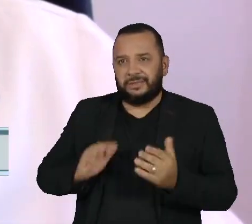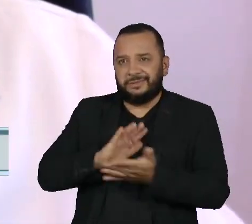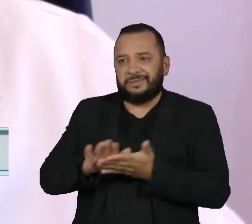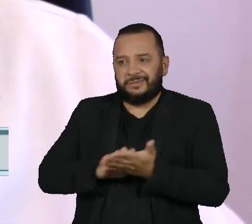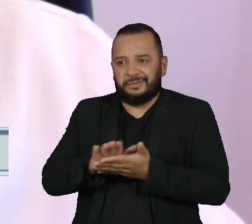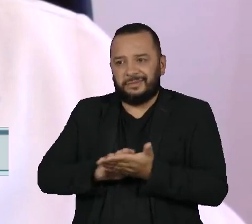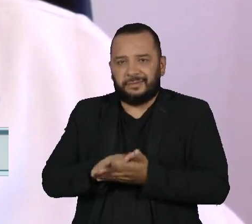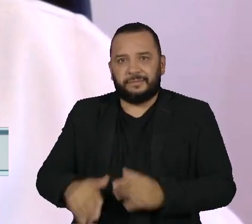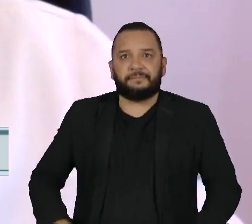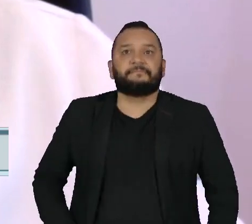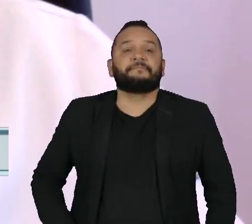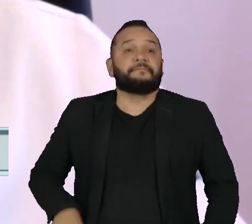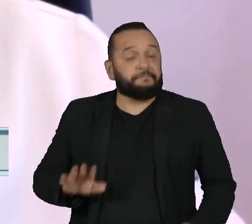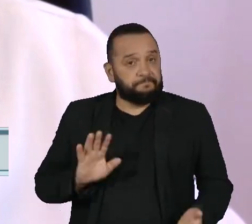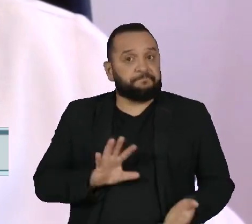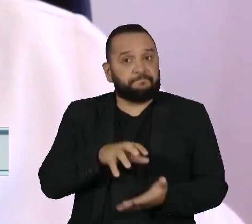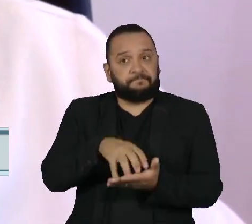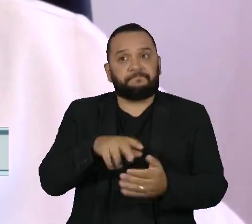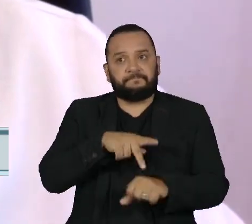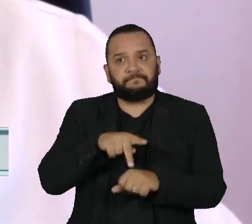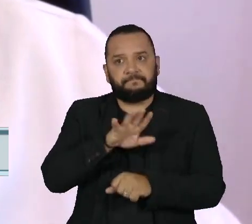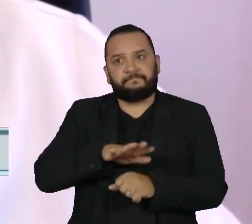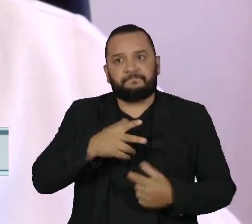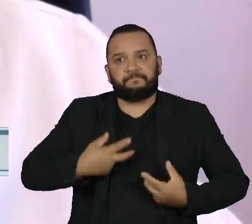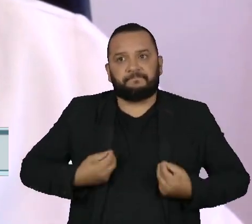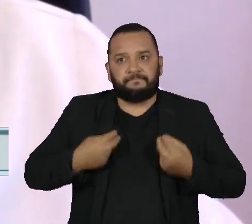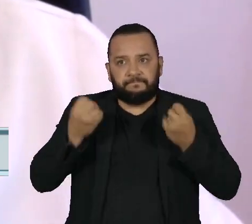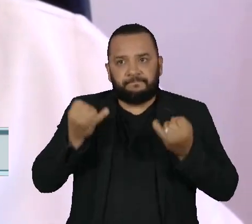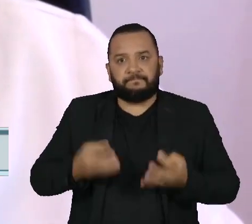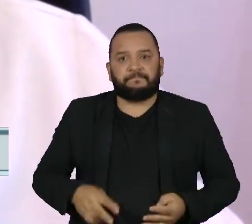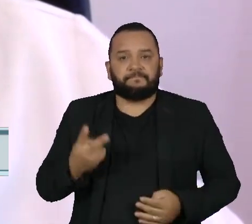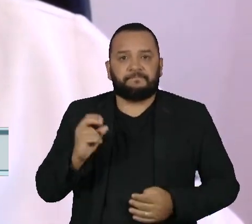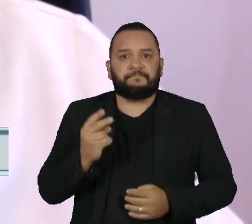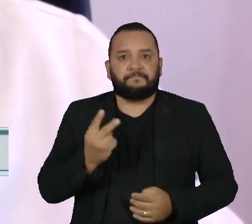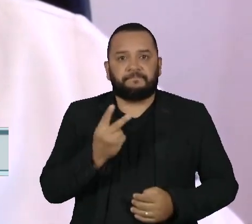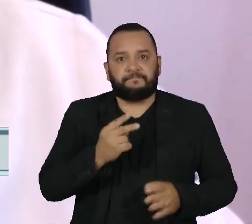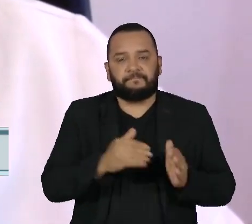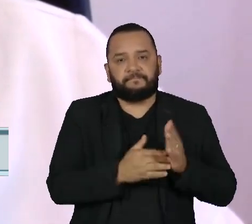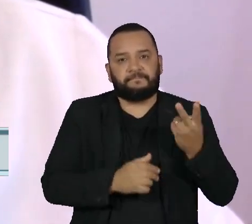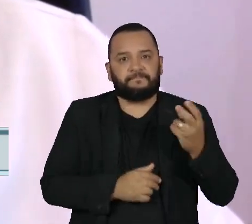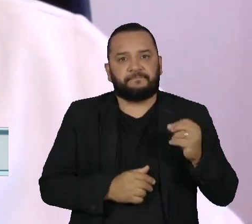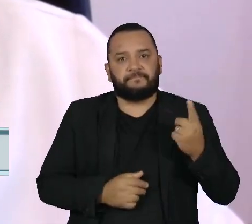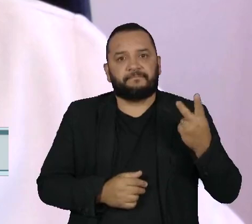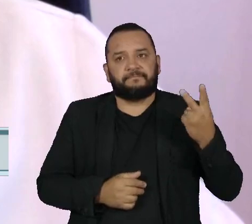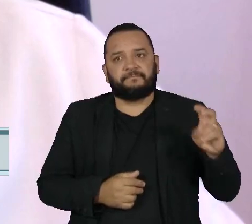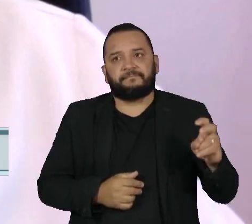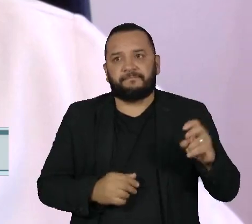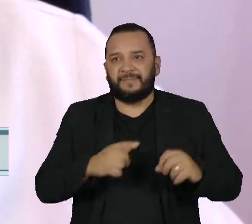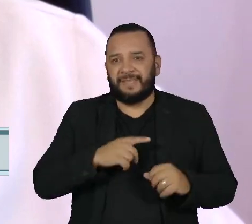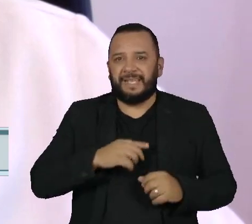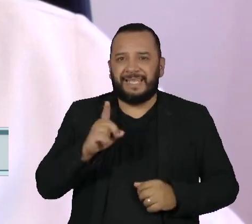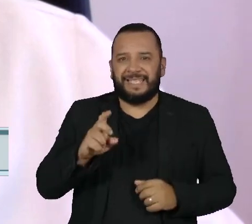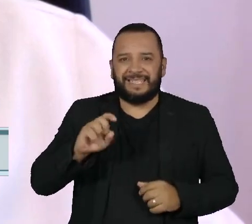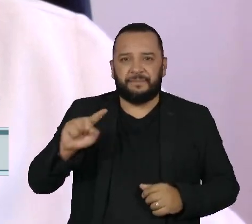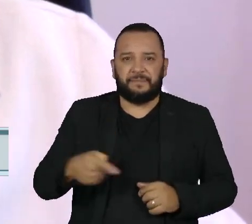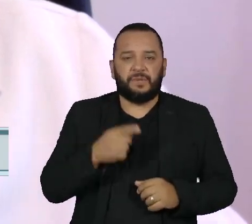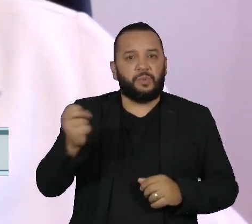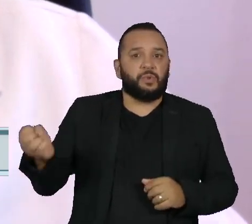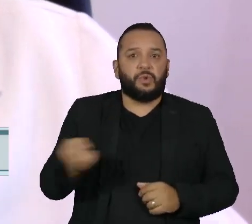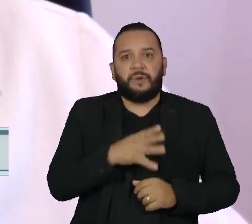Instituto Nacional do Câncer, estima-se que no triênio de 2022 a 2025 seja cerca de 15 mil novos